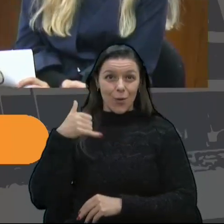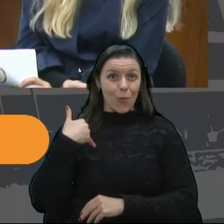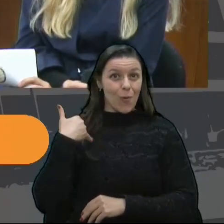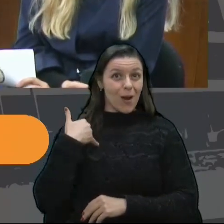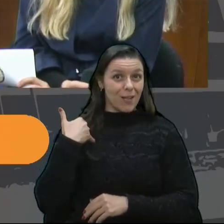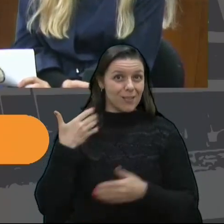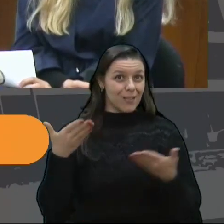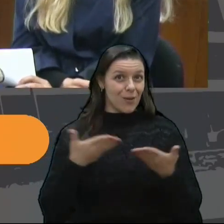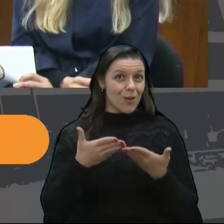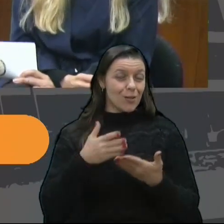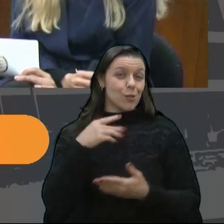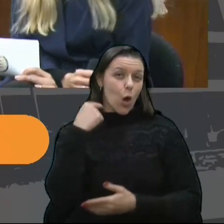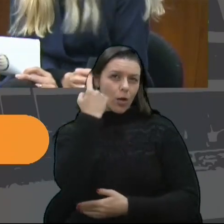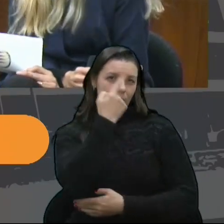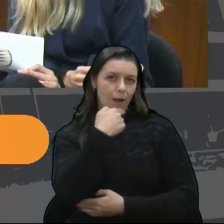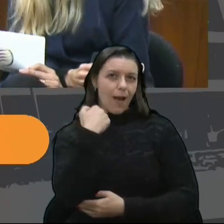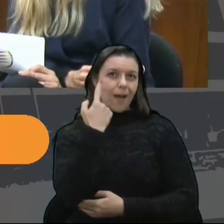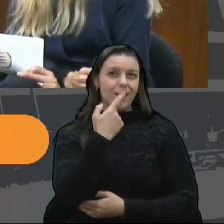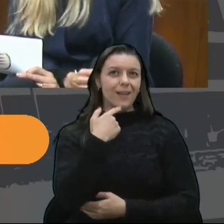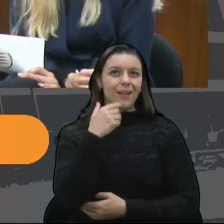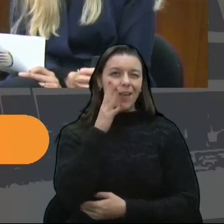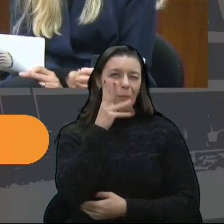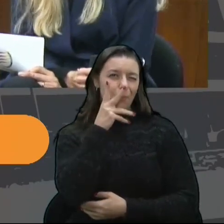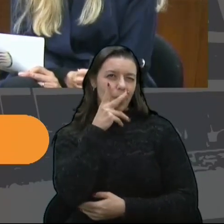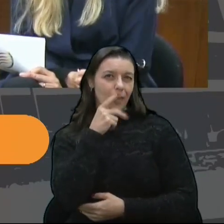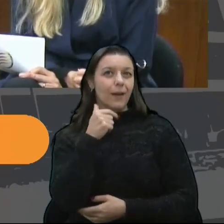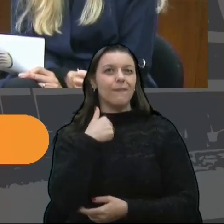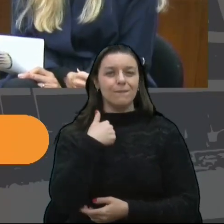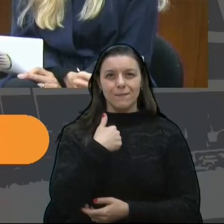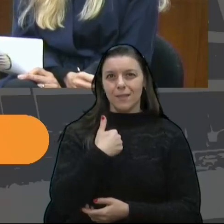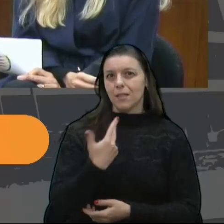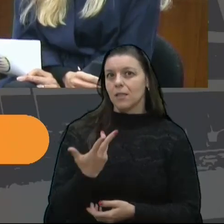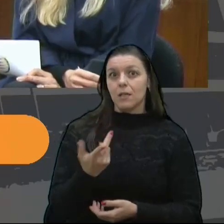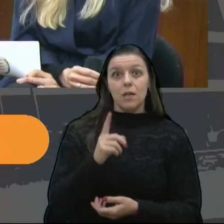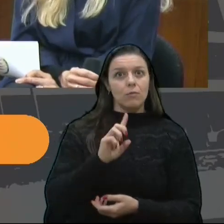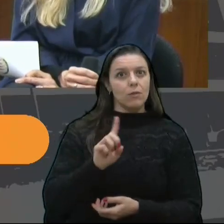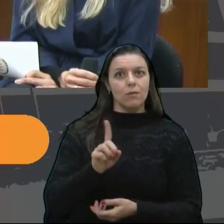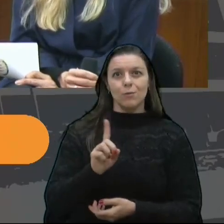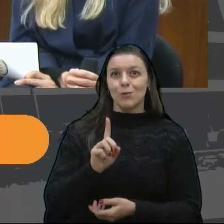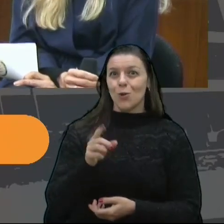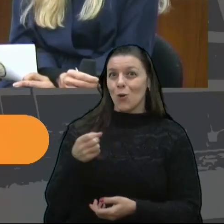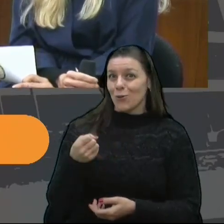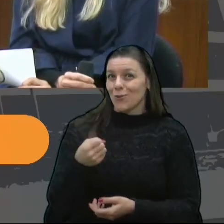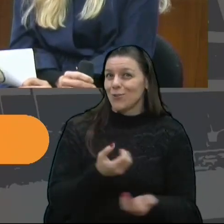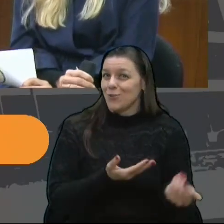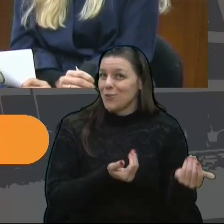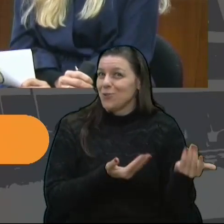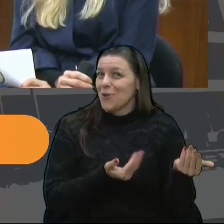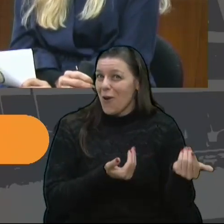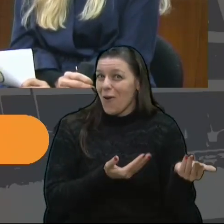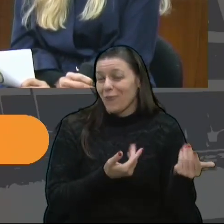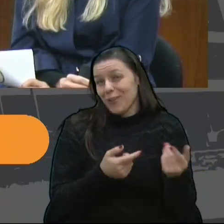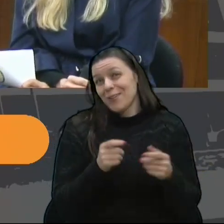É só a carinha, gente, é só a carinha, é melanina, entendeu? Eu não sou tão nova quanto eu aparento, eu sei